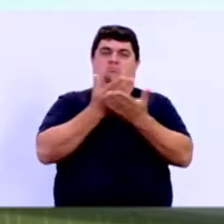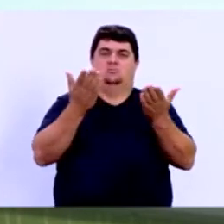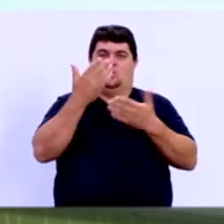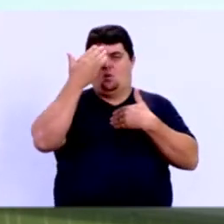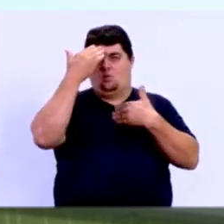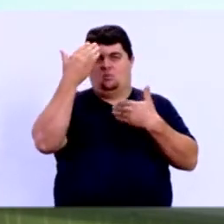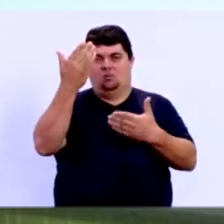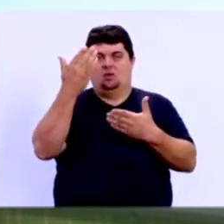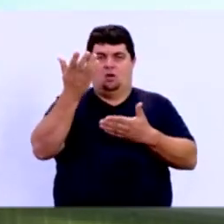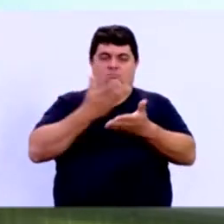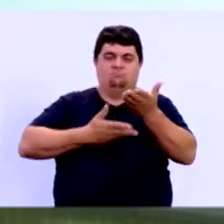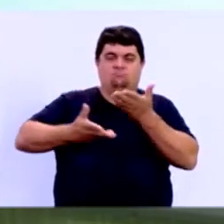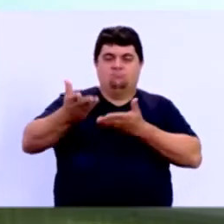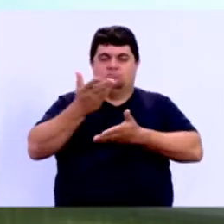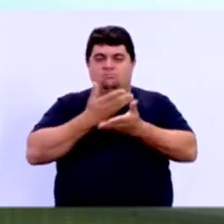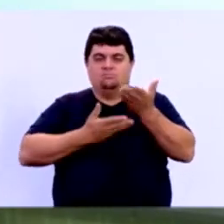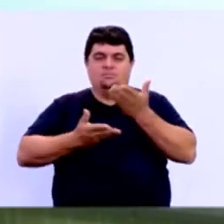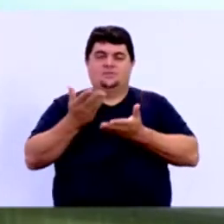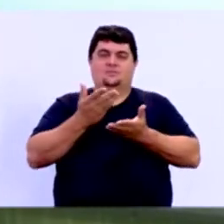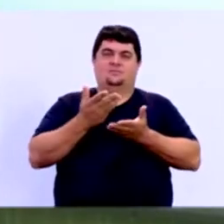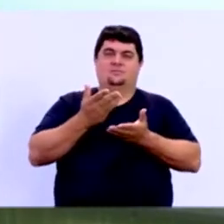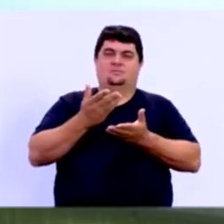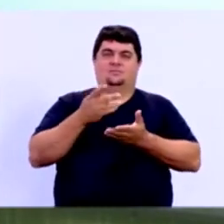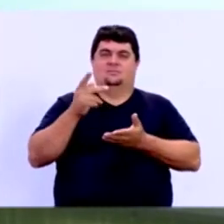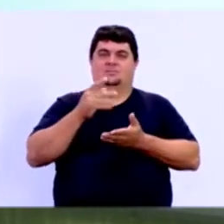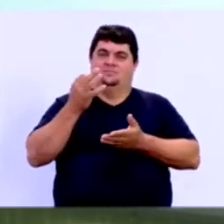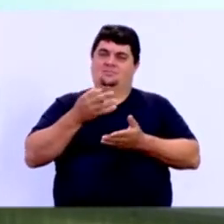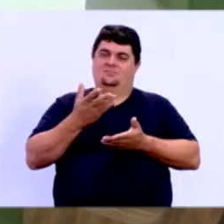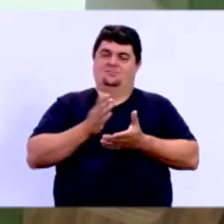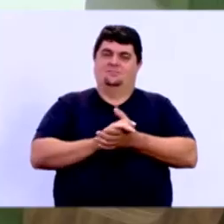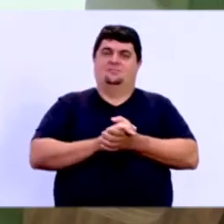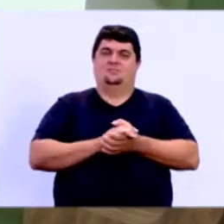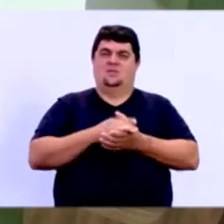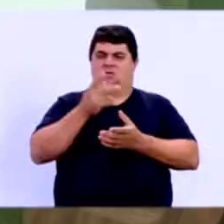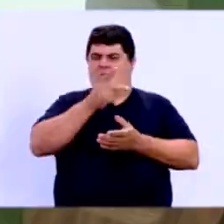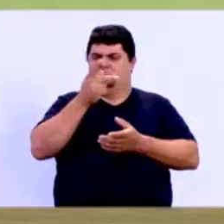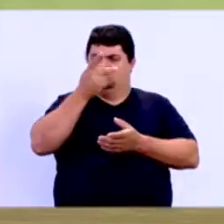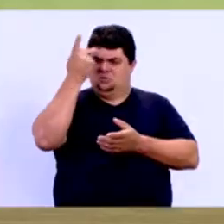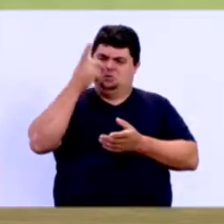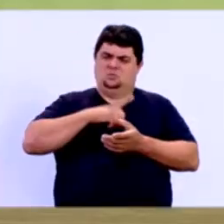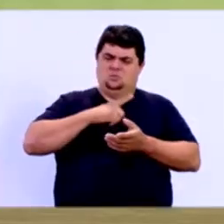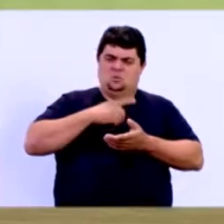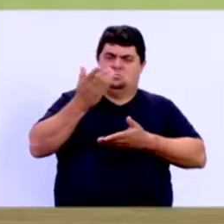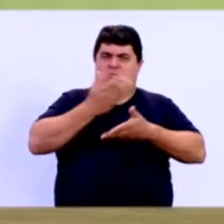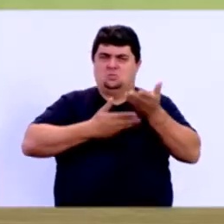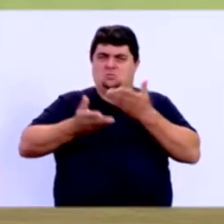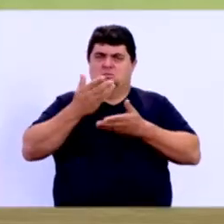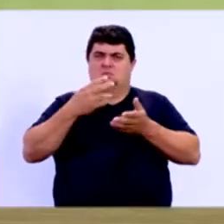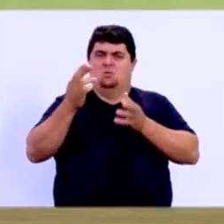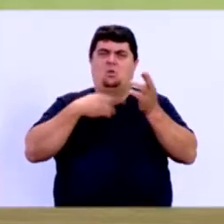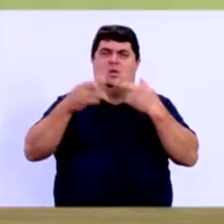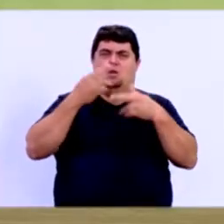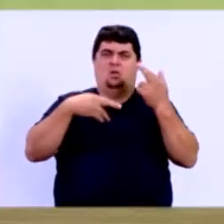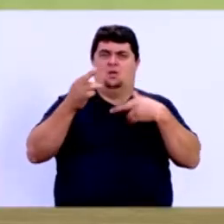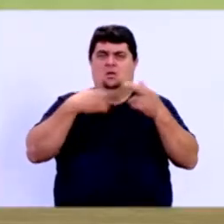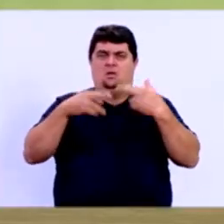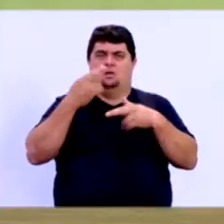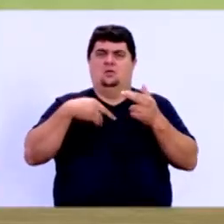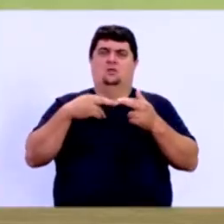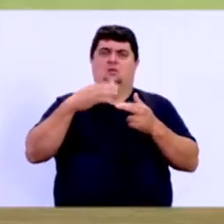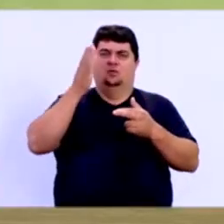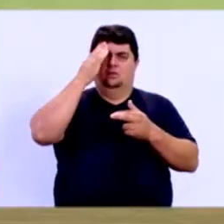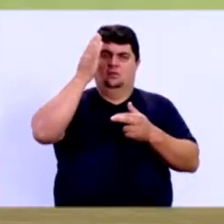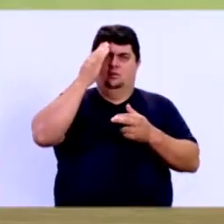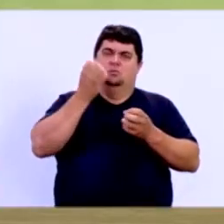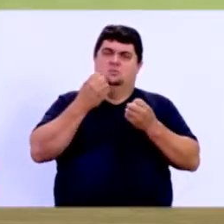pela participação e interação, né, professor Igor? Exato, o pessoal está participando bastante aqui, com muitas respostas, né, o pessoal parece que